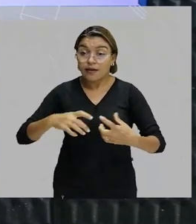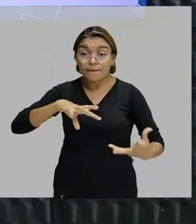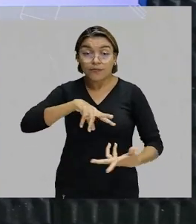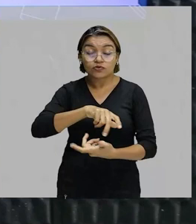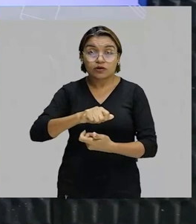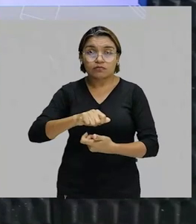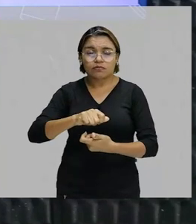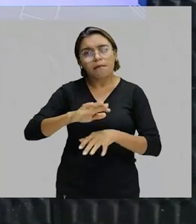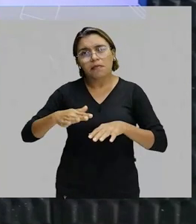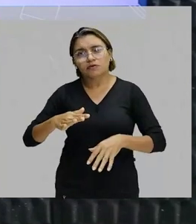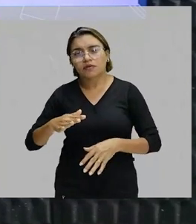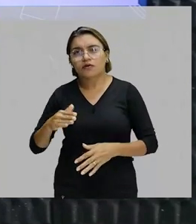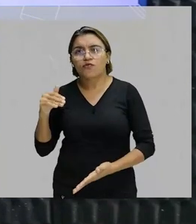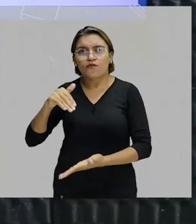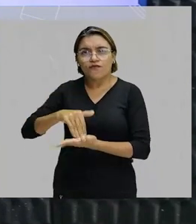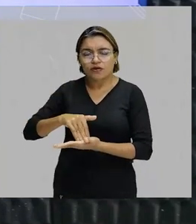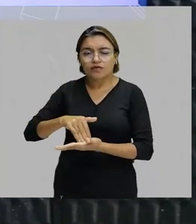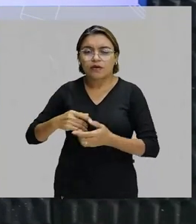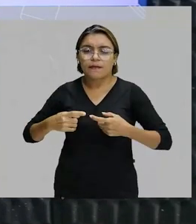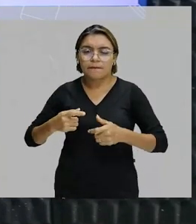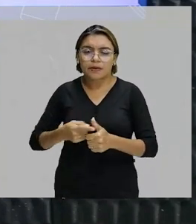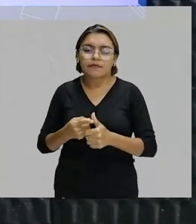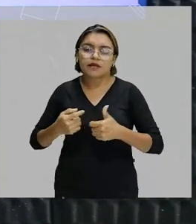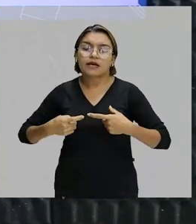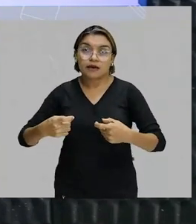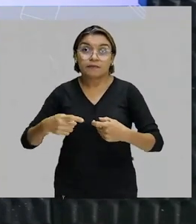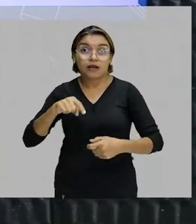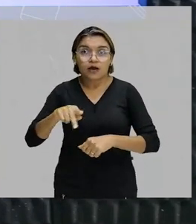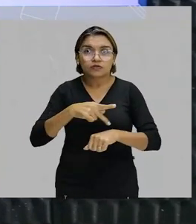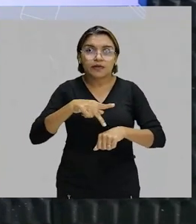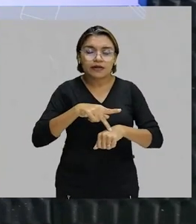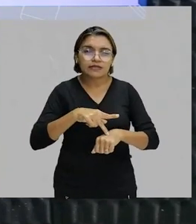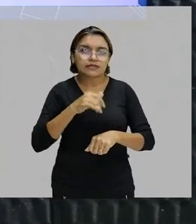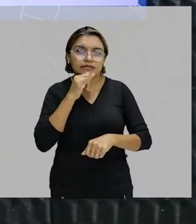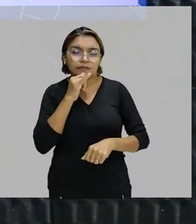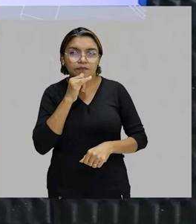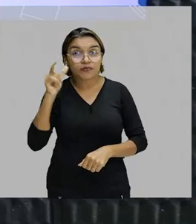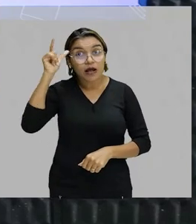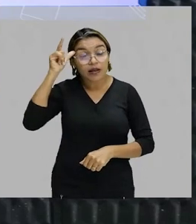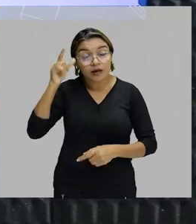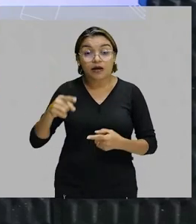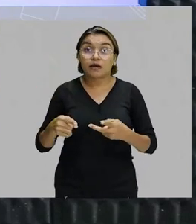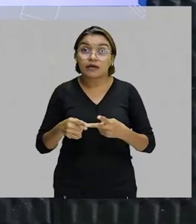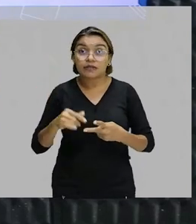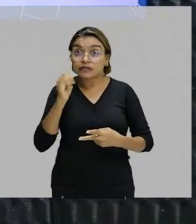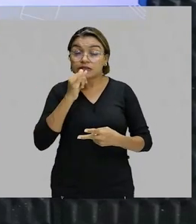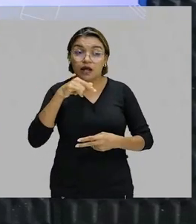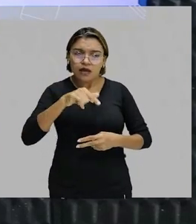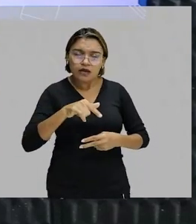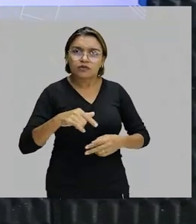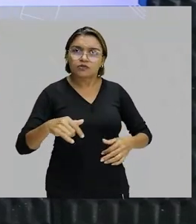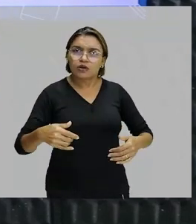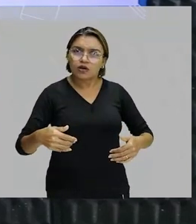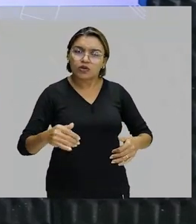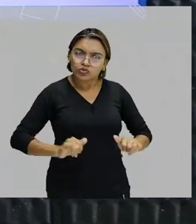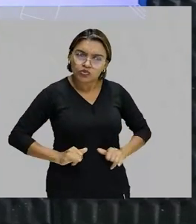Guerra Porque na primeira guerra os países que foram derrotados a Alemanha e a Itália por exemplo eles sofre sofreram ali um longo processo